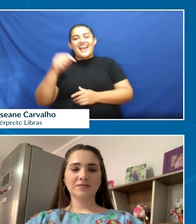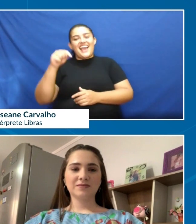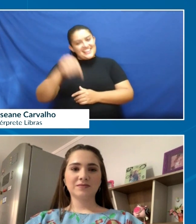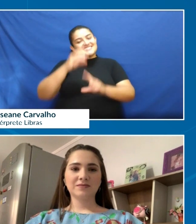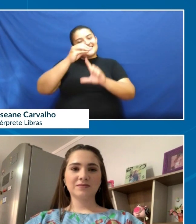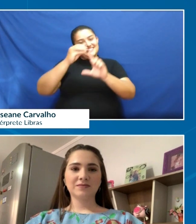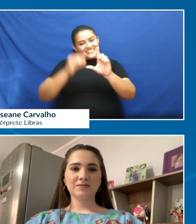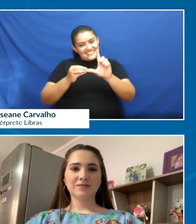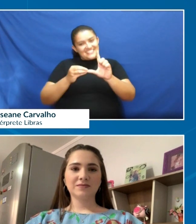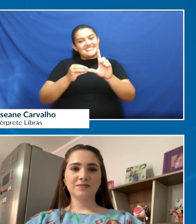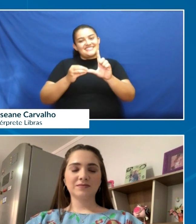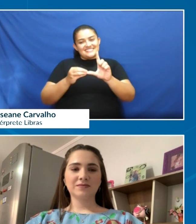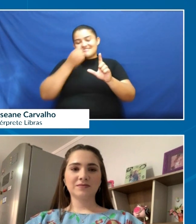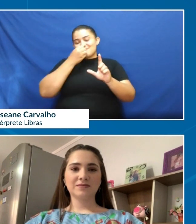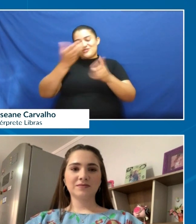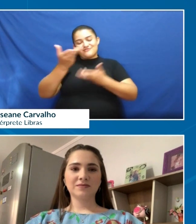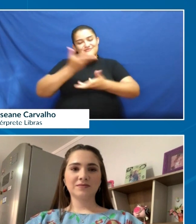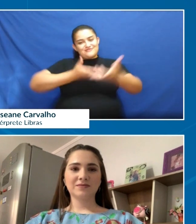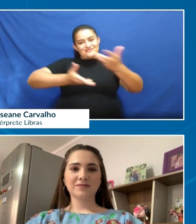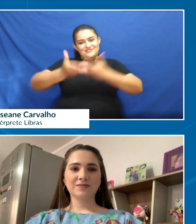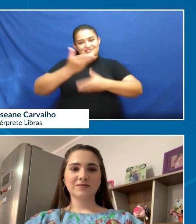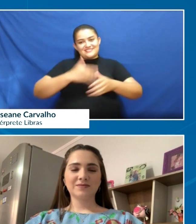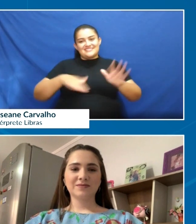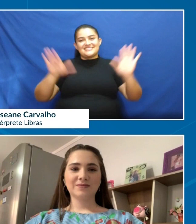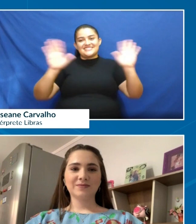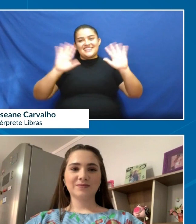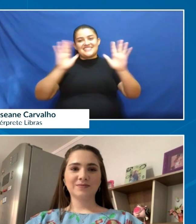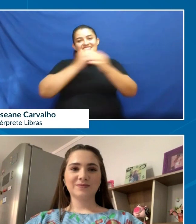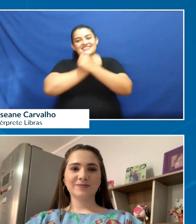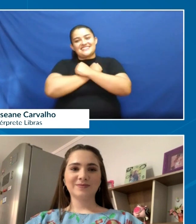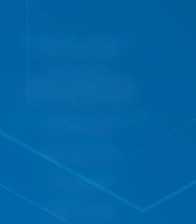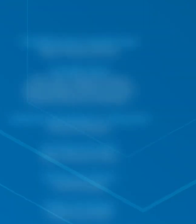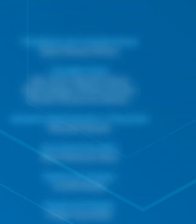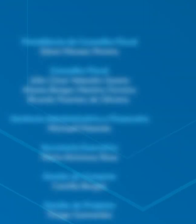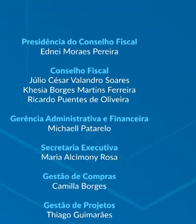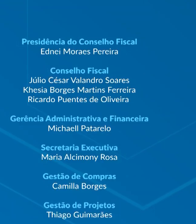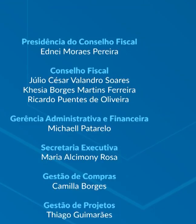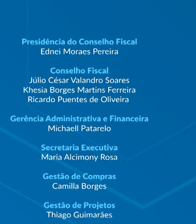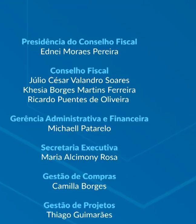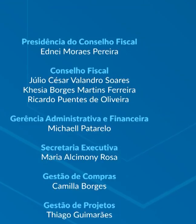aqui na TV UFG, é muito bom ter você conosco. Um abraço e até a próxima. Tchau, tchau.